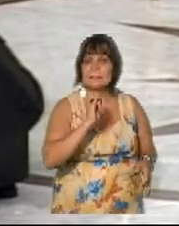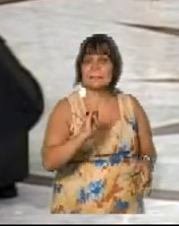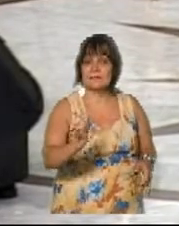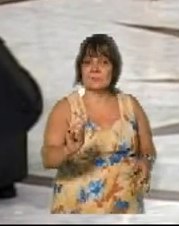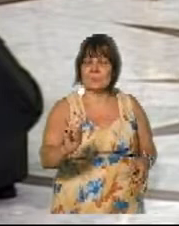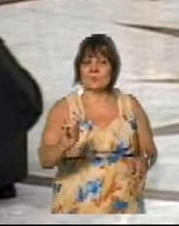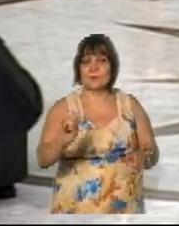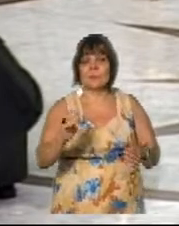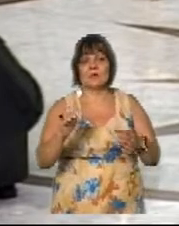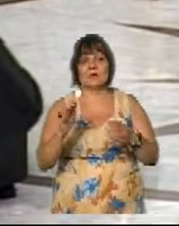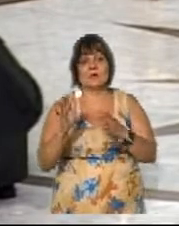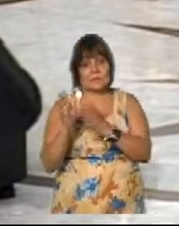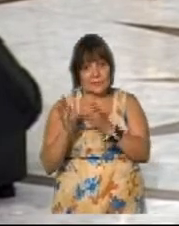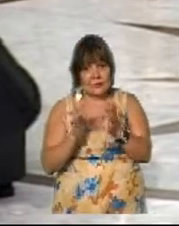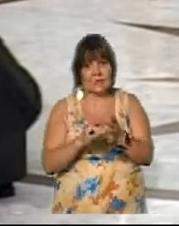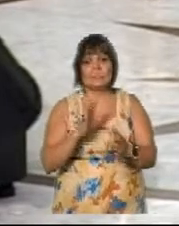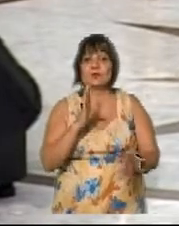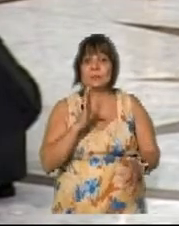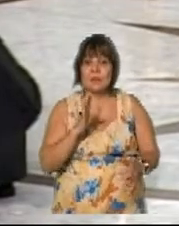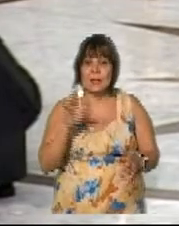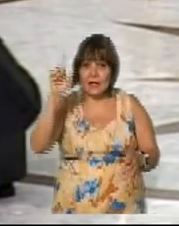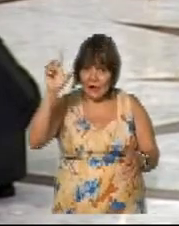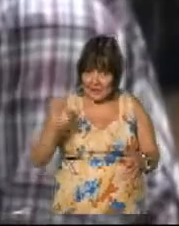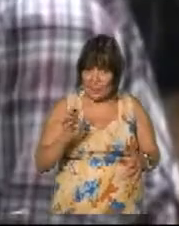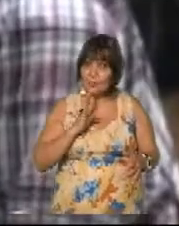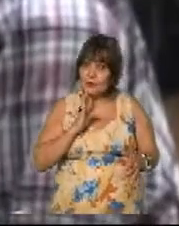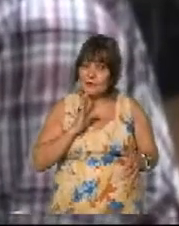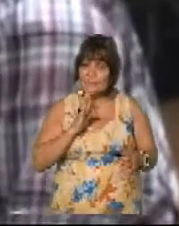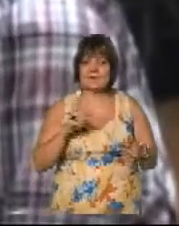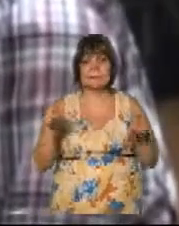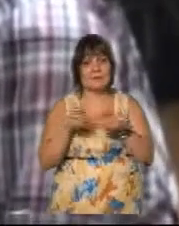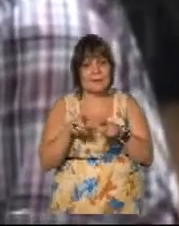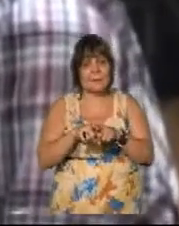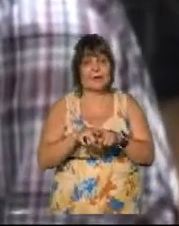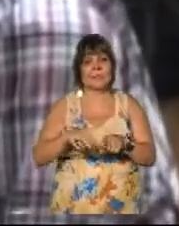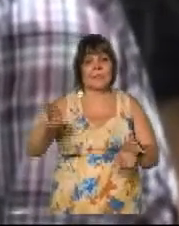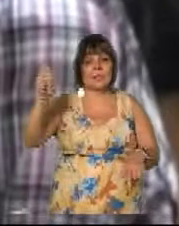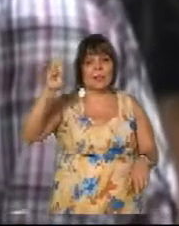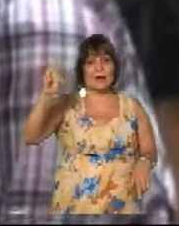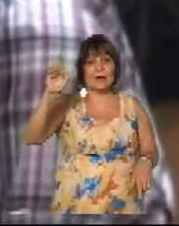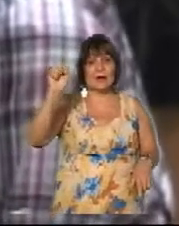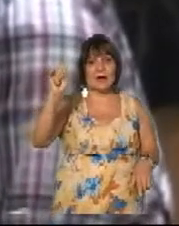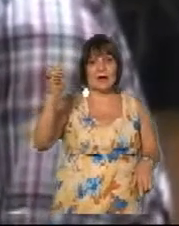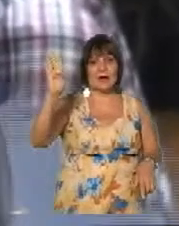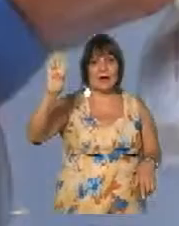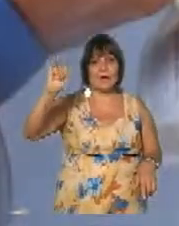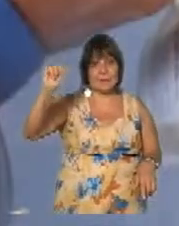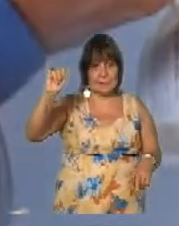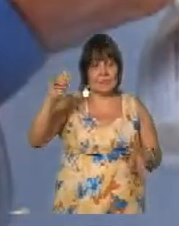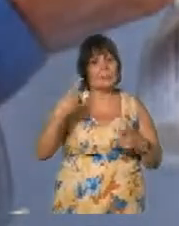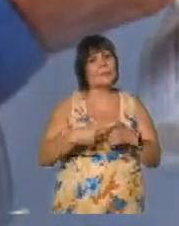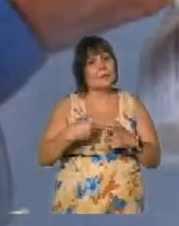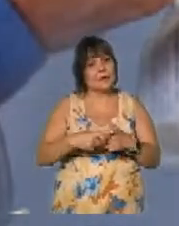chamado também de Rabi, porque ele servia ensinando. Então diz em João